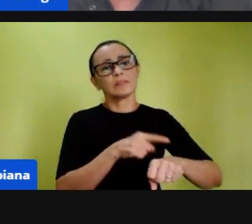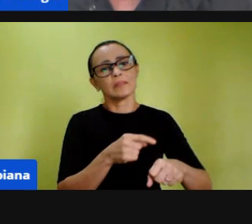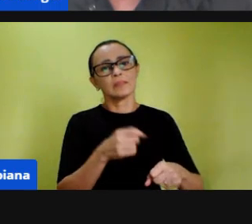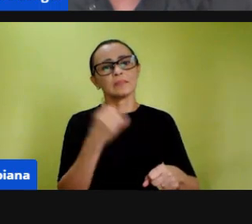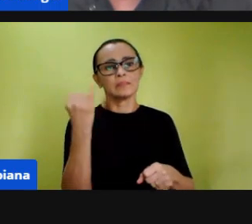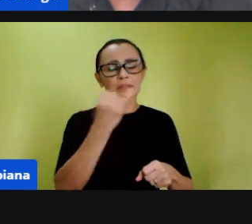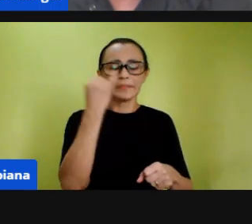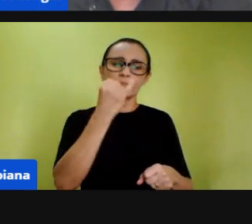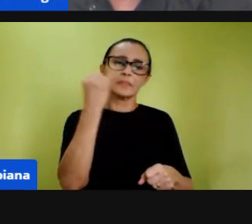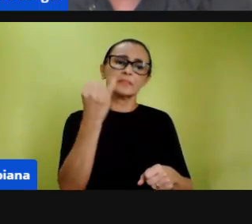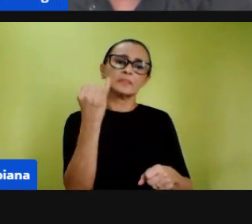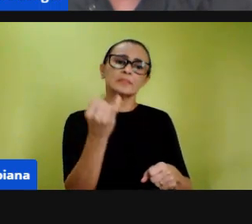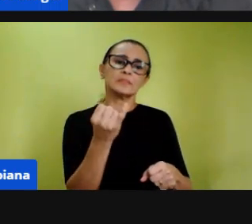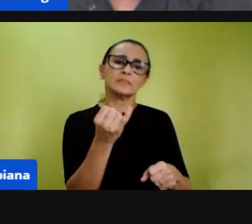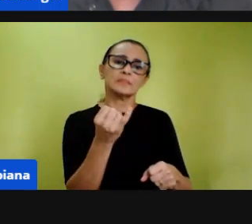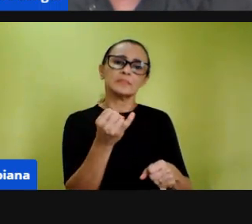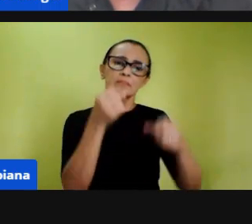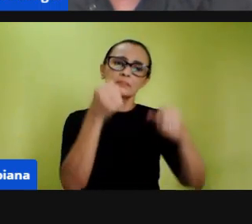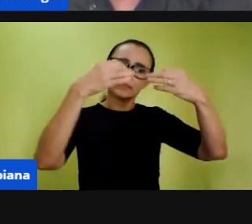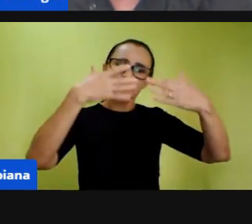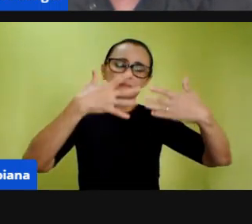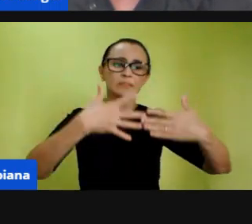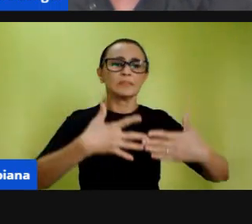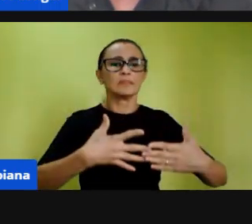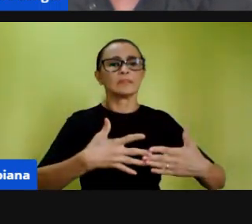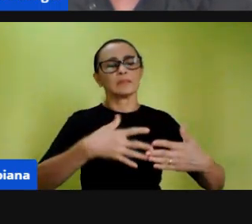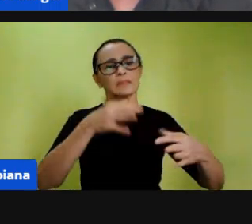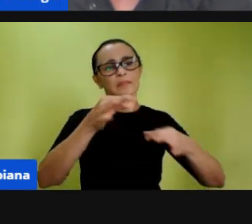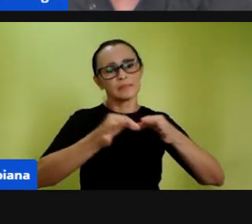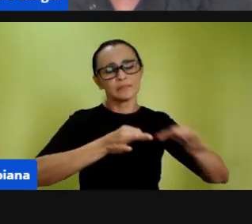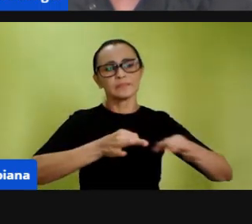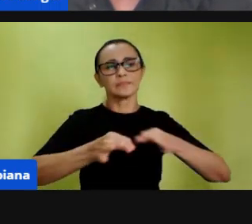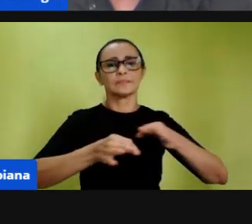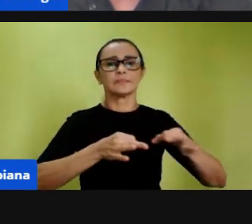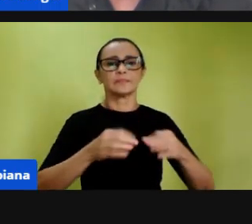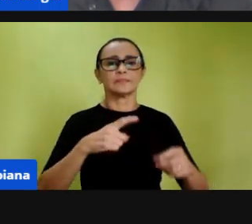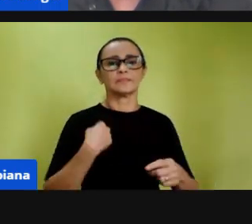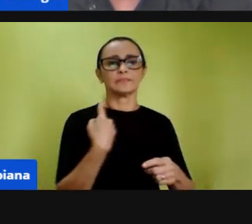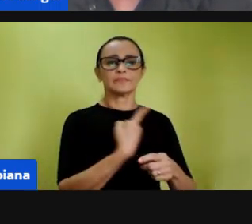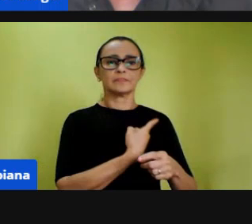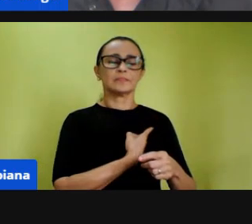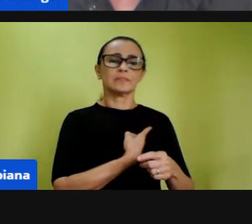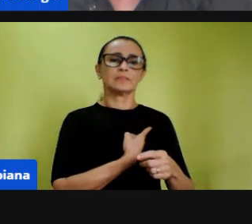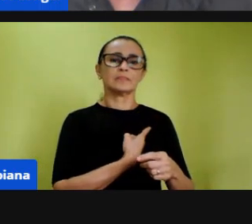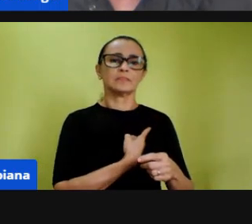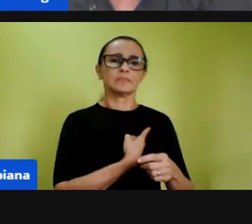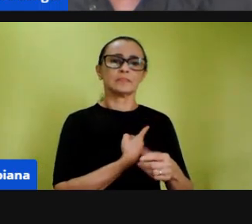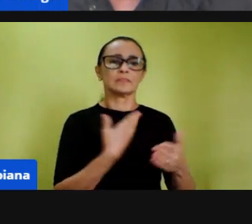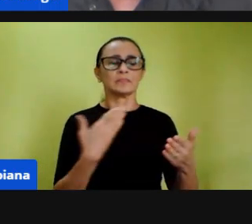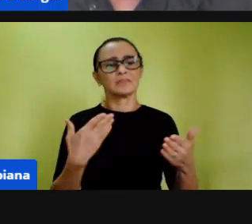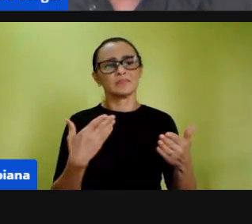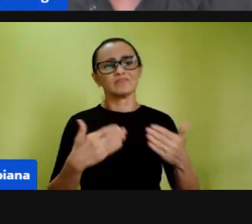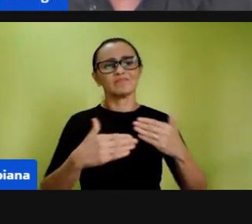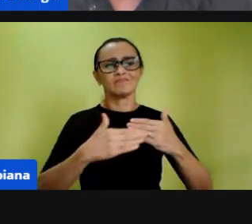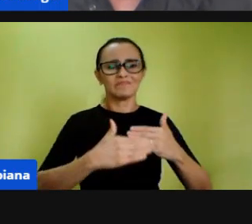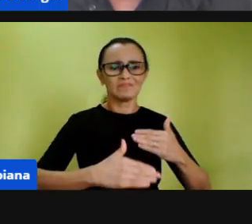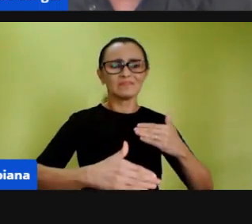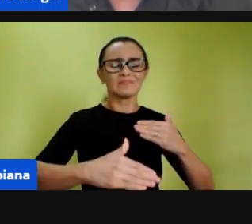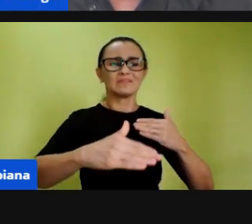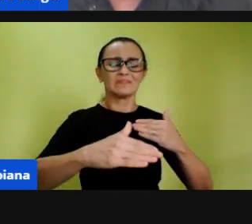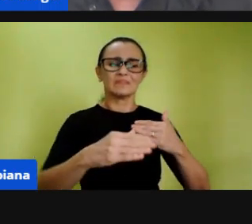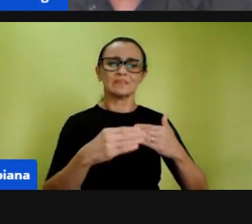né? Porque muitas vezes senão, nós já estamos num processo fragmentado, né?